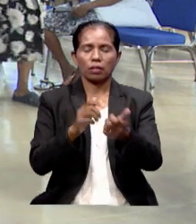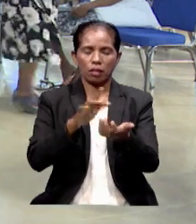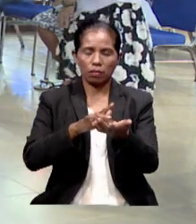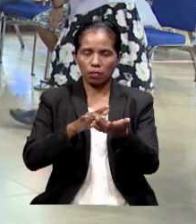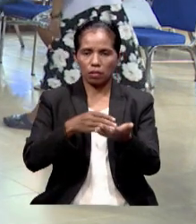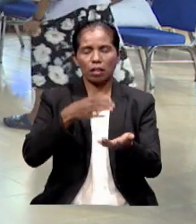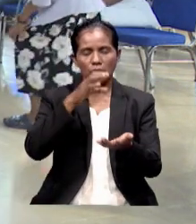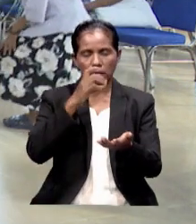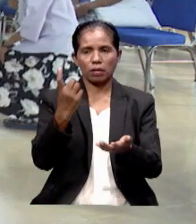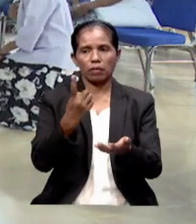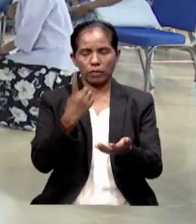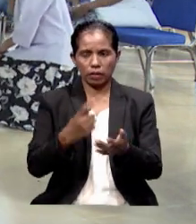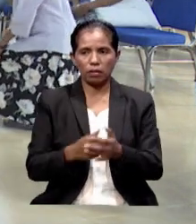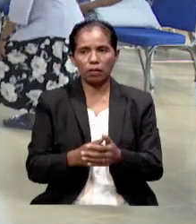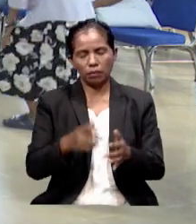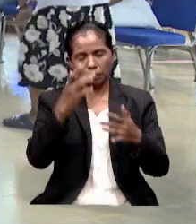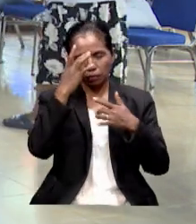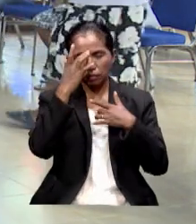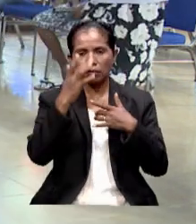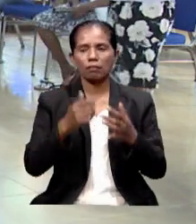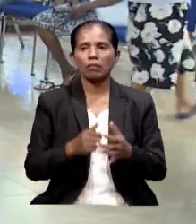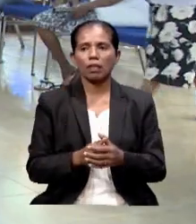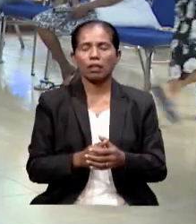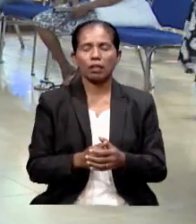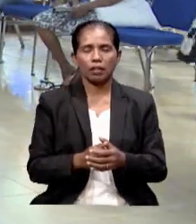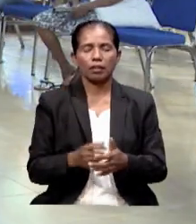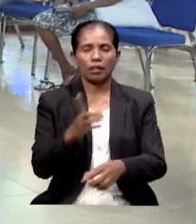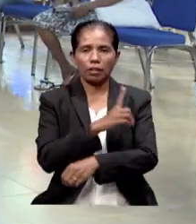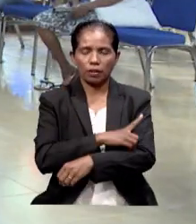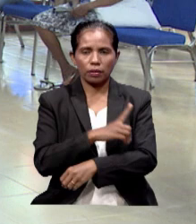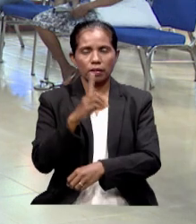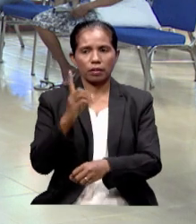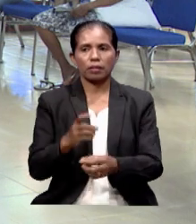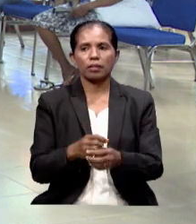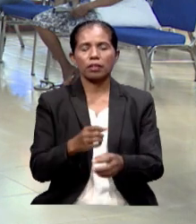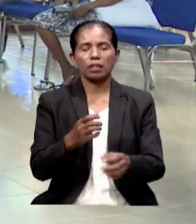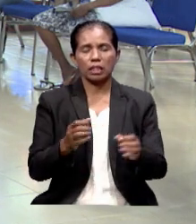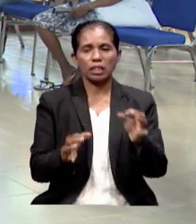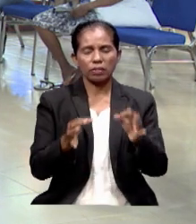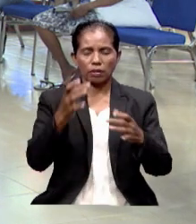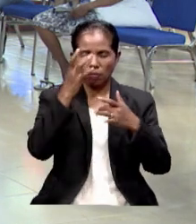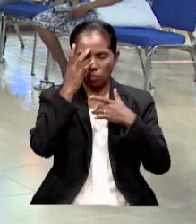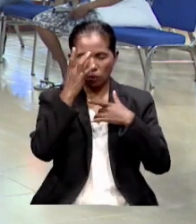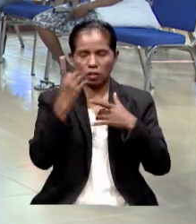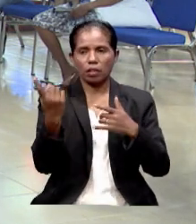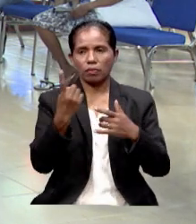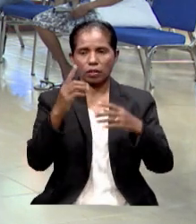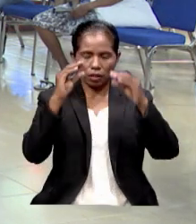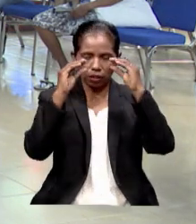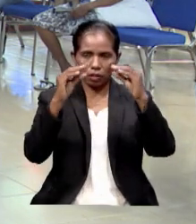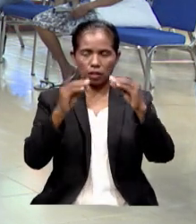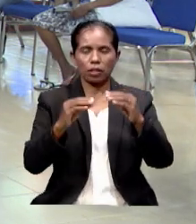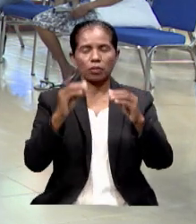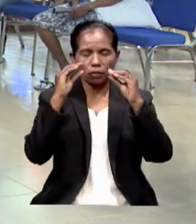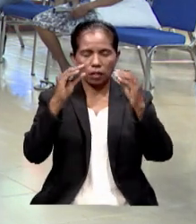consumo ela done ne be atu mora sida ne be durante lorong hira ne mesmo que nia mora ses ne nia sempre hanurin hamba hanurin